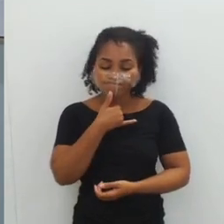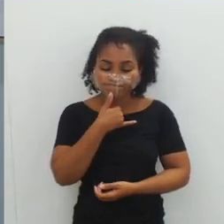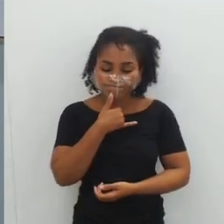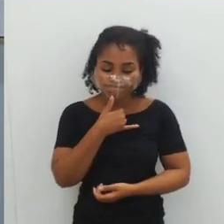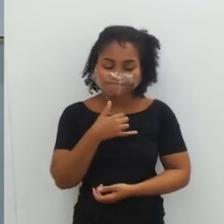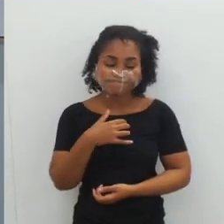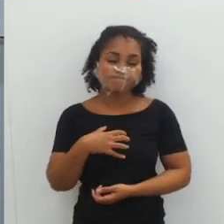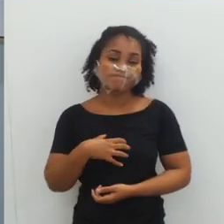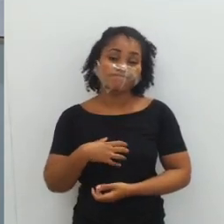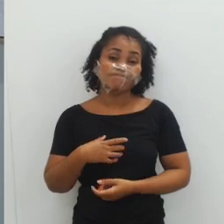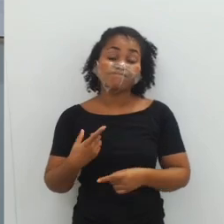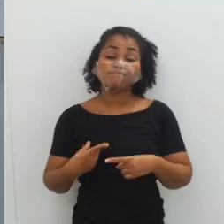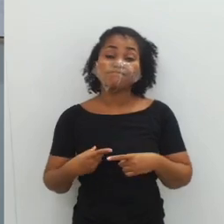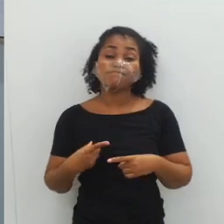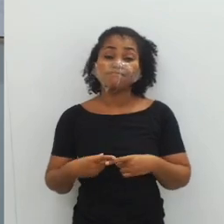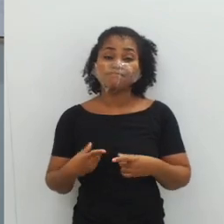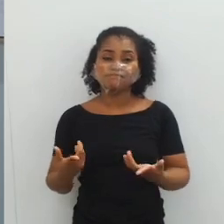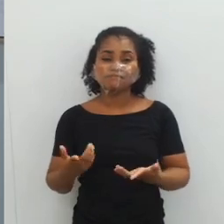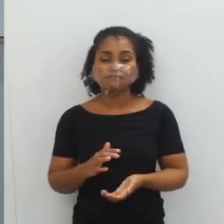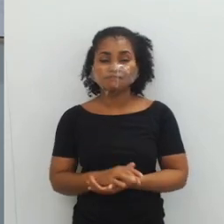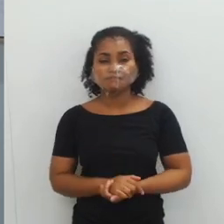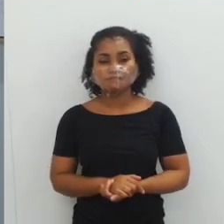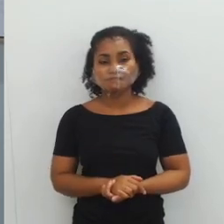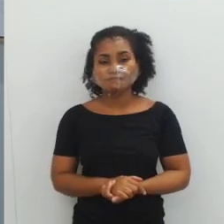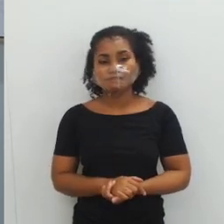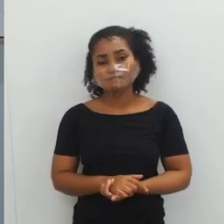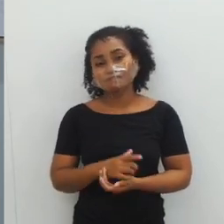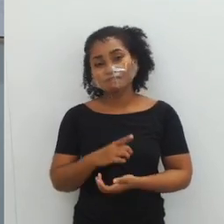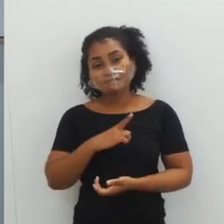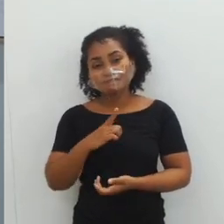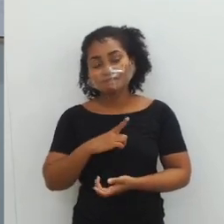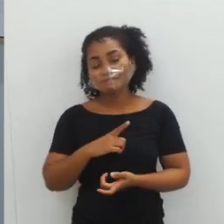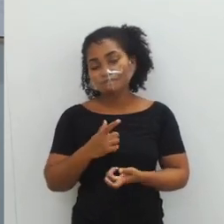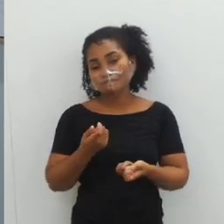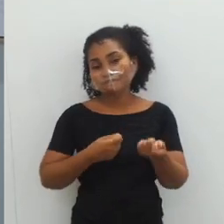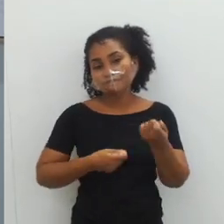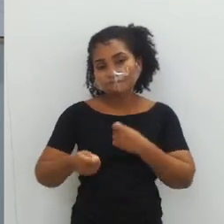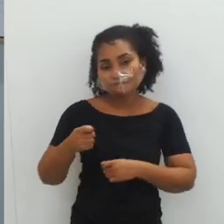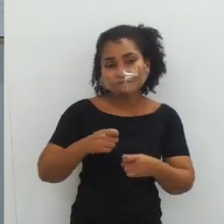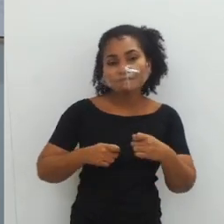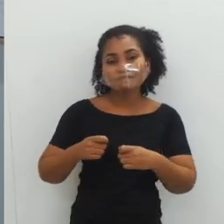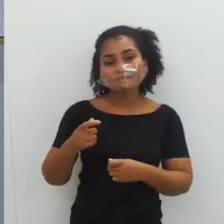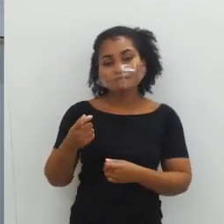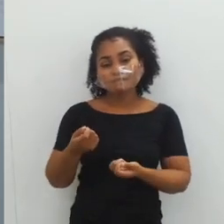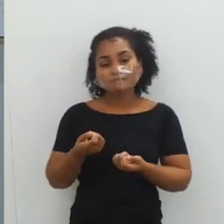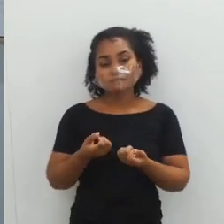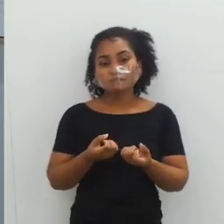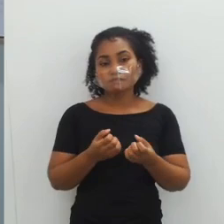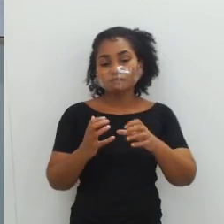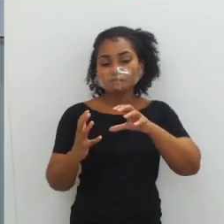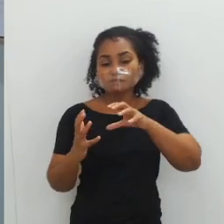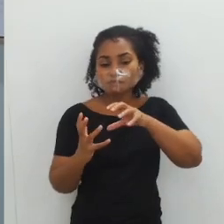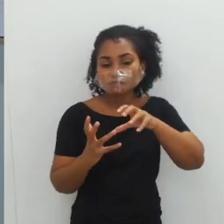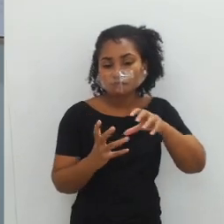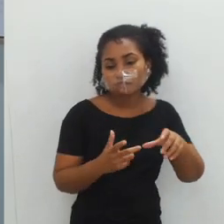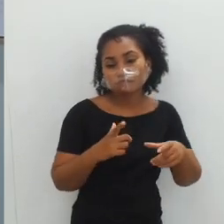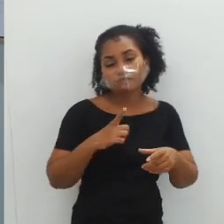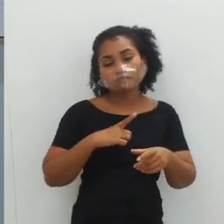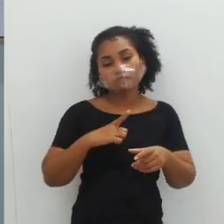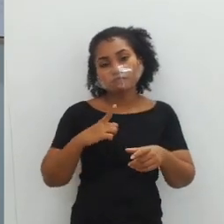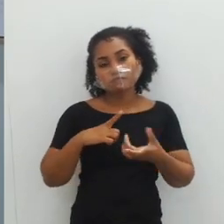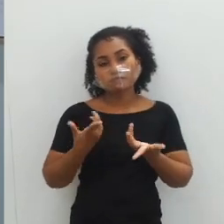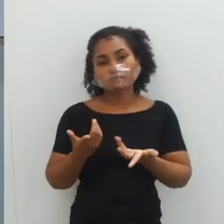infelizmente. Ou seja, por mais que a economia seja globalizada, por mais que o